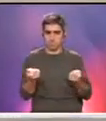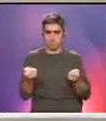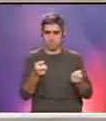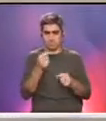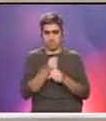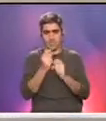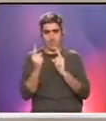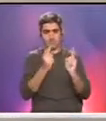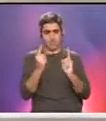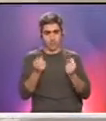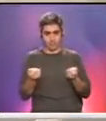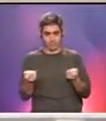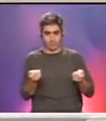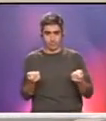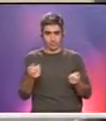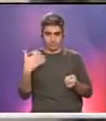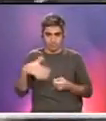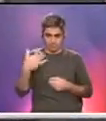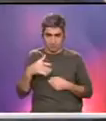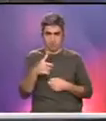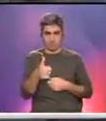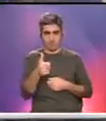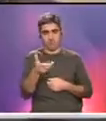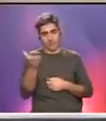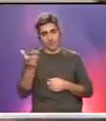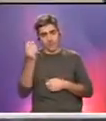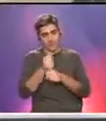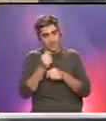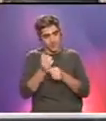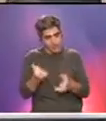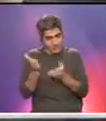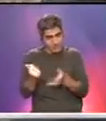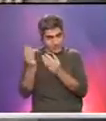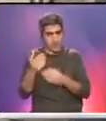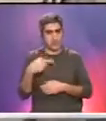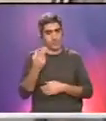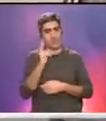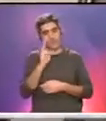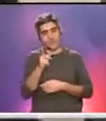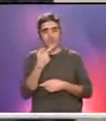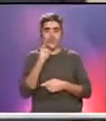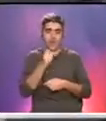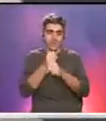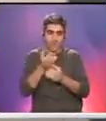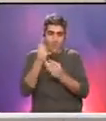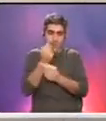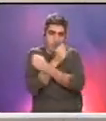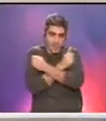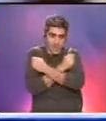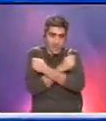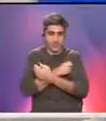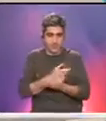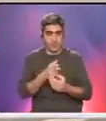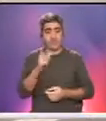que belo meio de transporte. Fanto, ah? Vá lá embora que nós devemos regressar ao trabalho. Um abraço. Agora dá-me